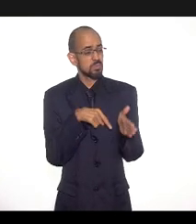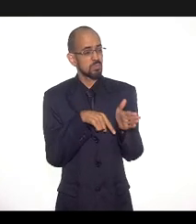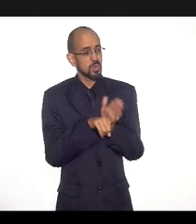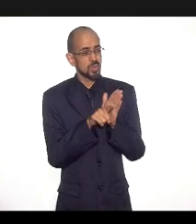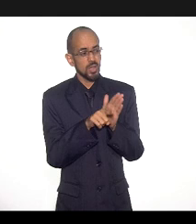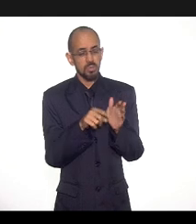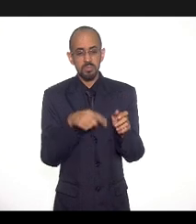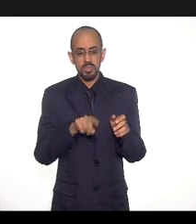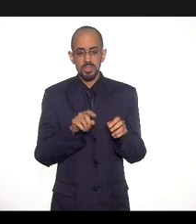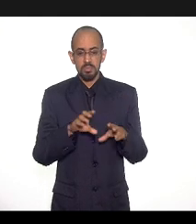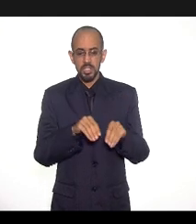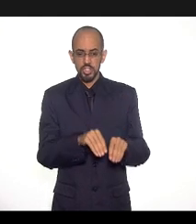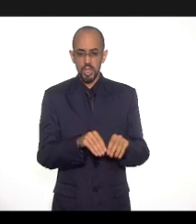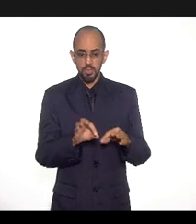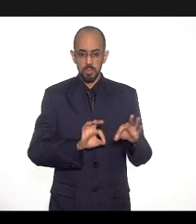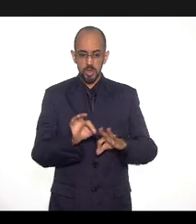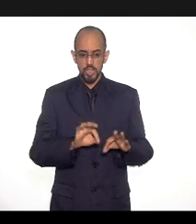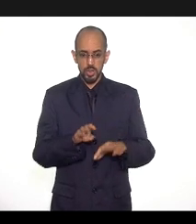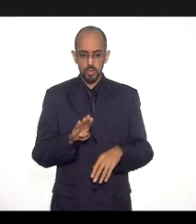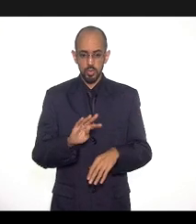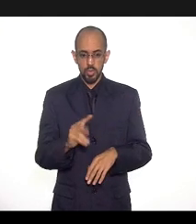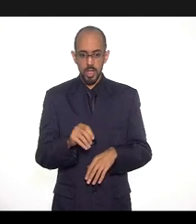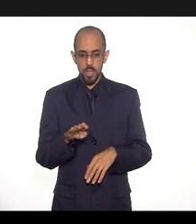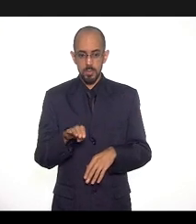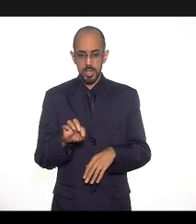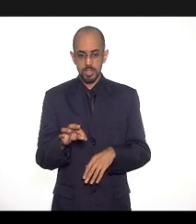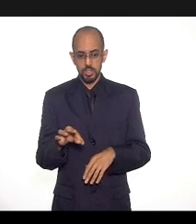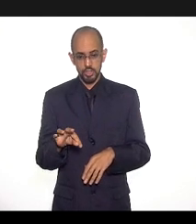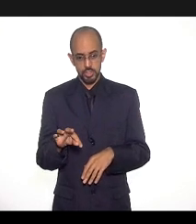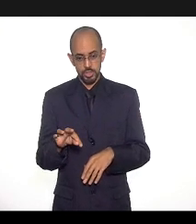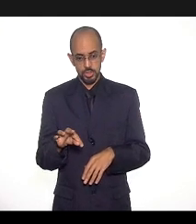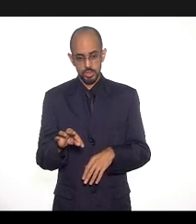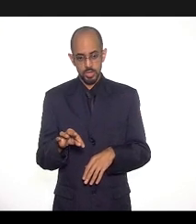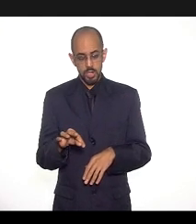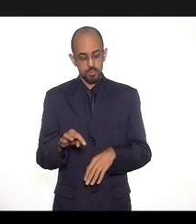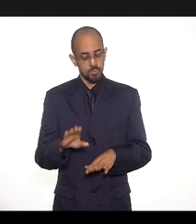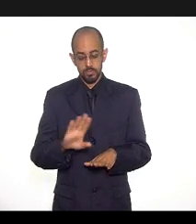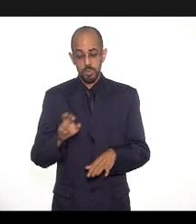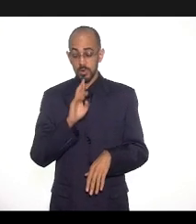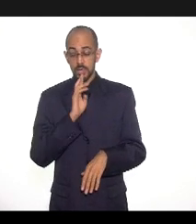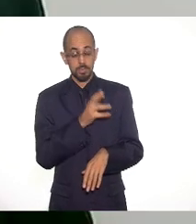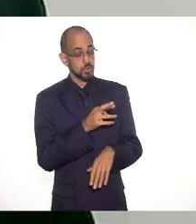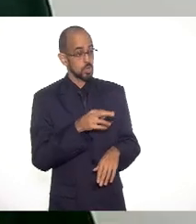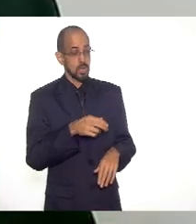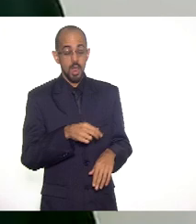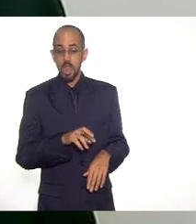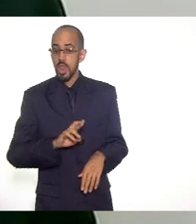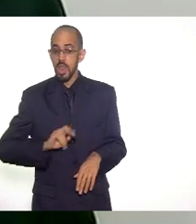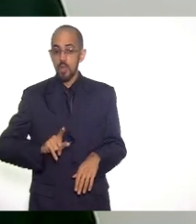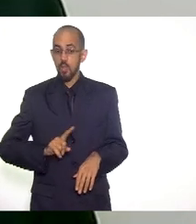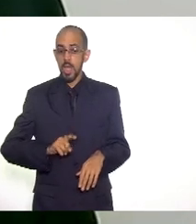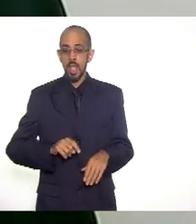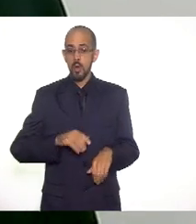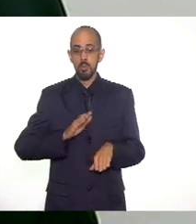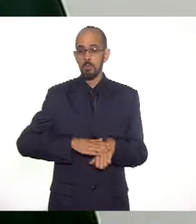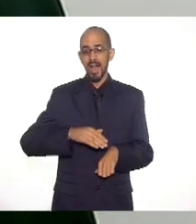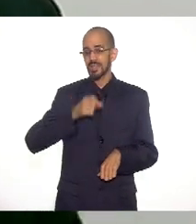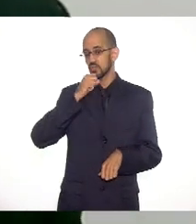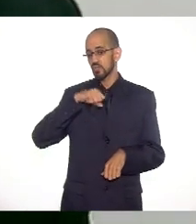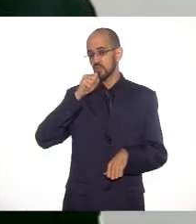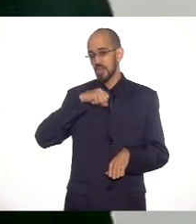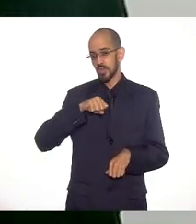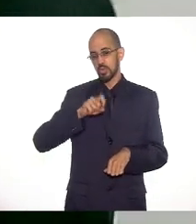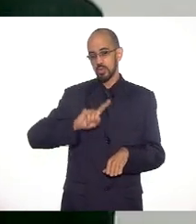porque, primeiro, o projeto do Welbert não é o mais antigo. Existem outros projetos anteriores ao